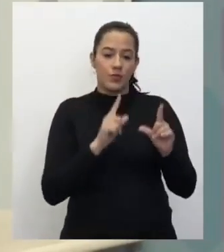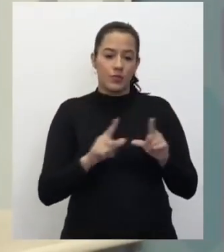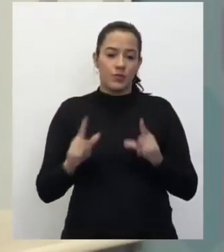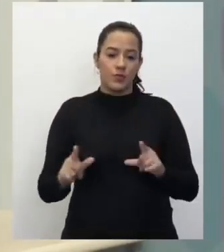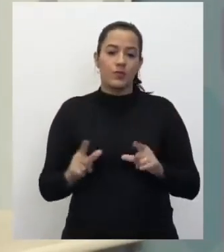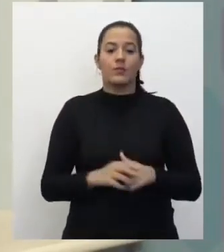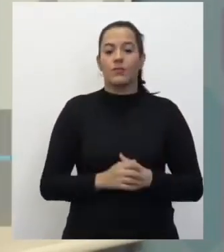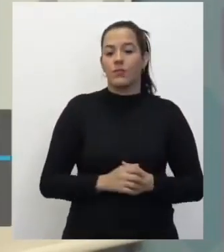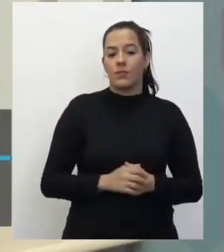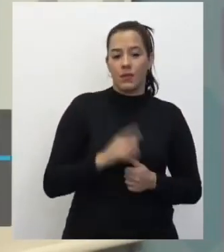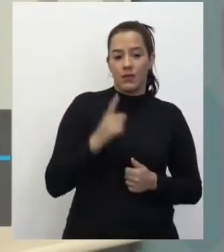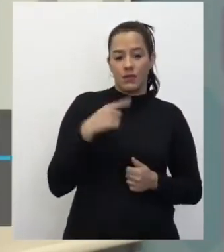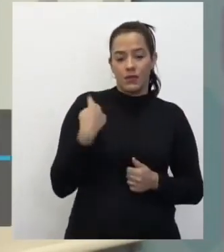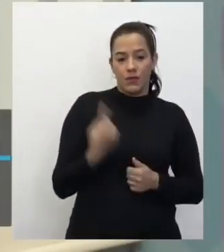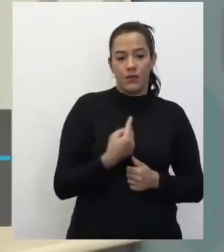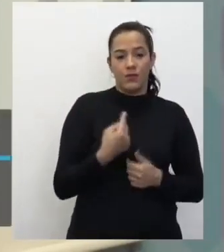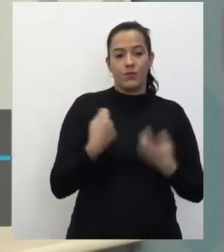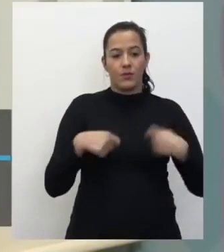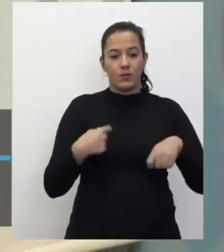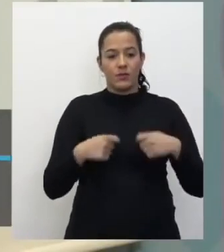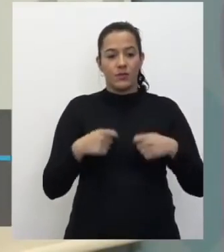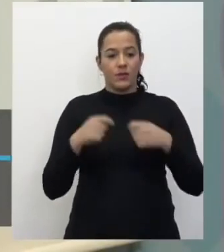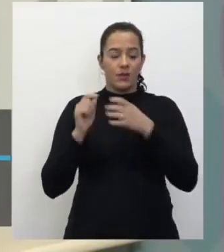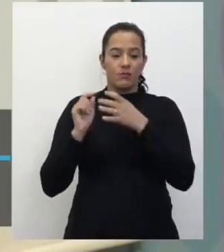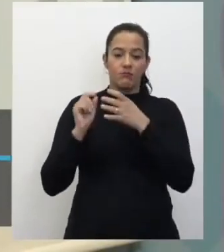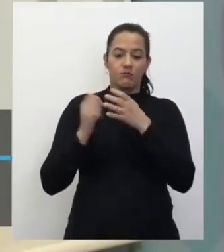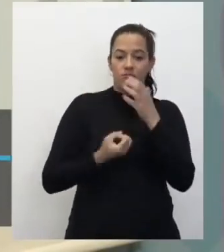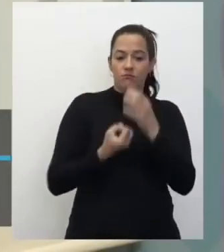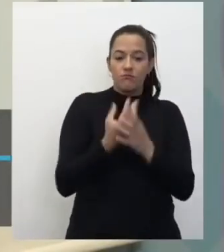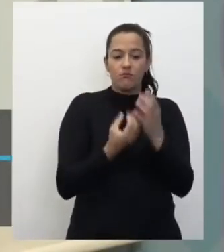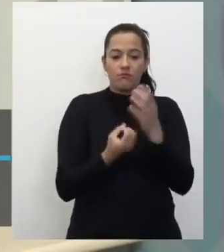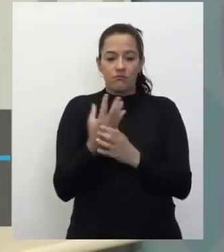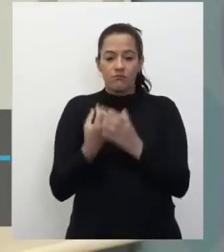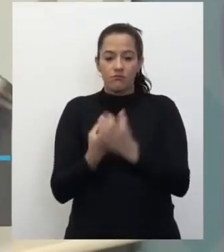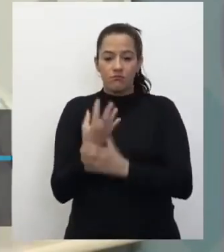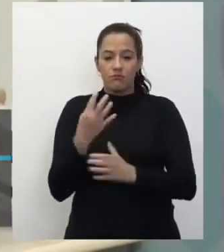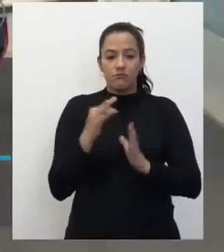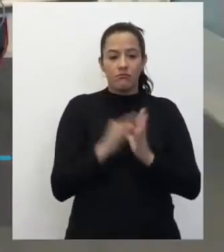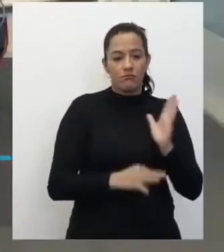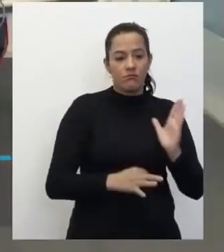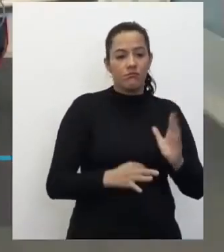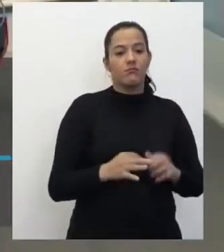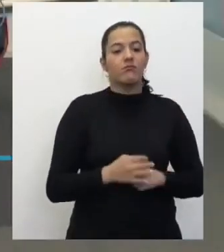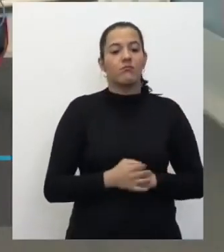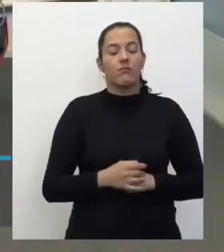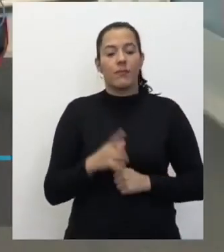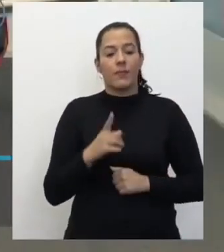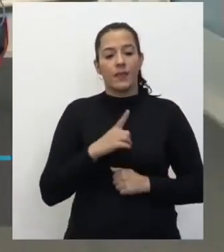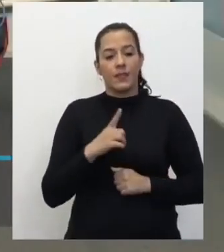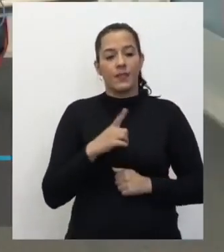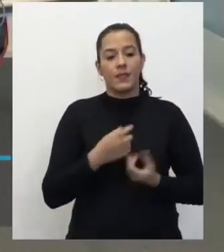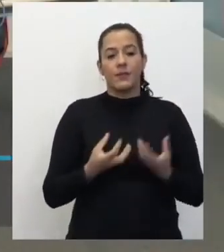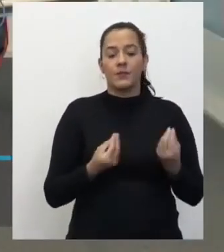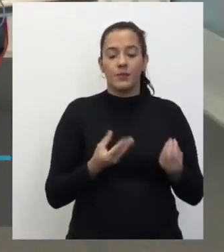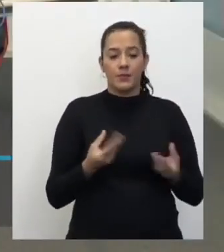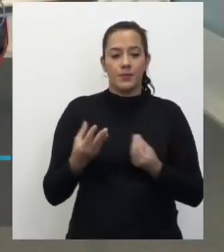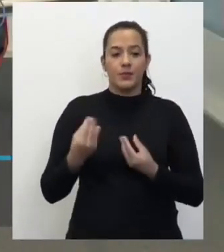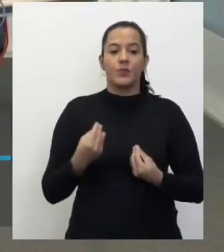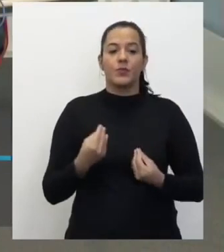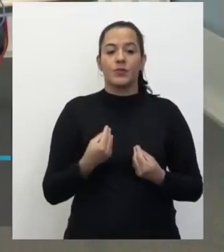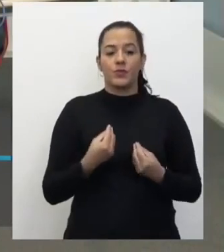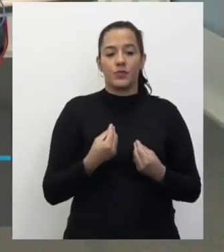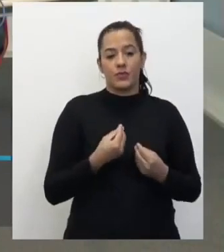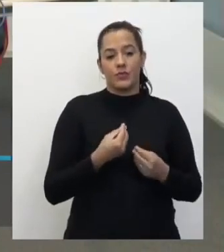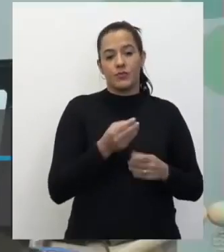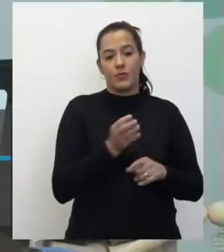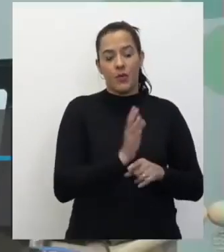isso, precisou criar um roteiro. Sim. E a gente analisou algumas versões, como você também fez na sua aula. E hoje em dia tem muitos clássicos virando quadrinho, que é